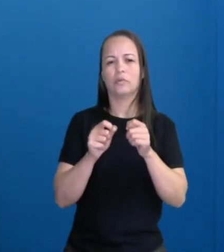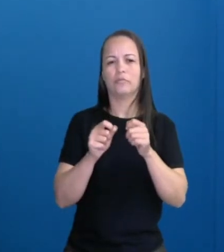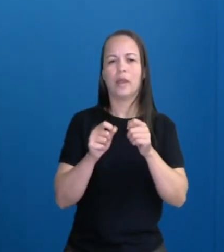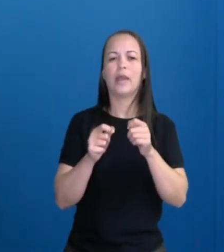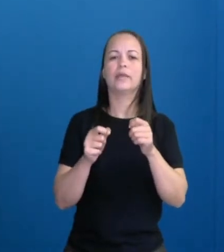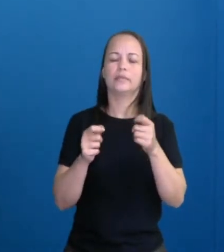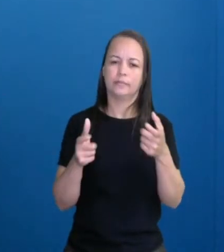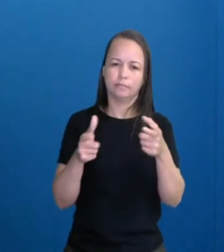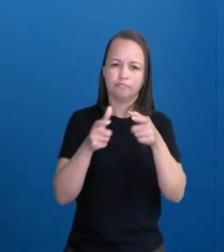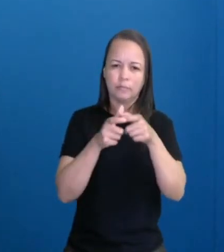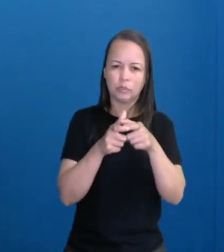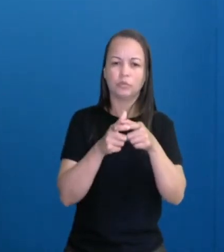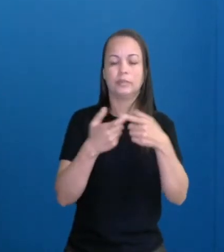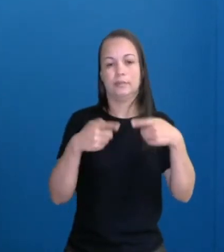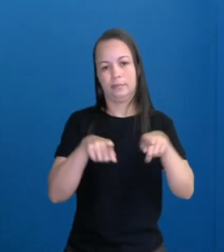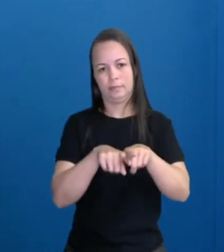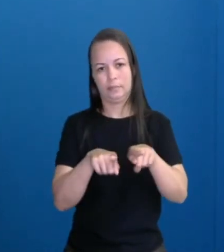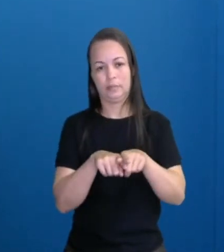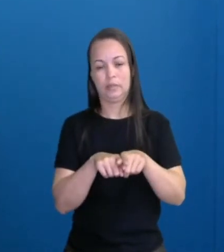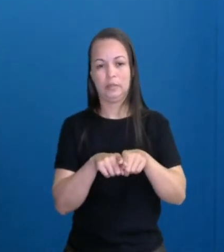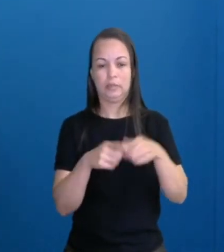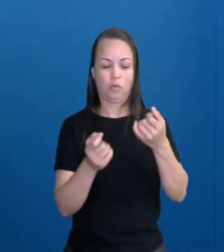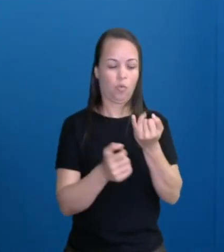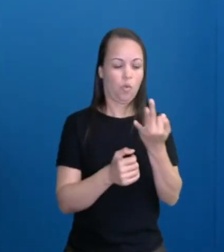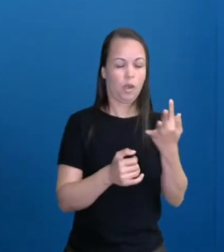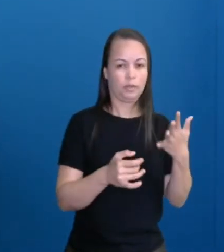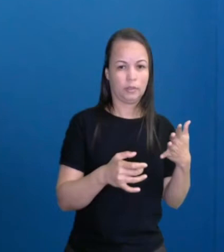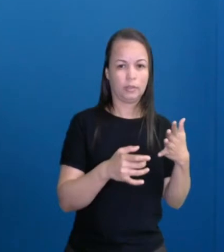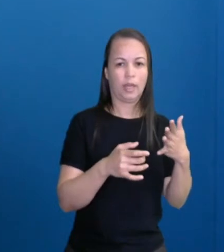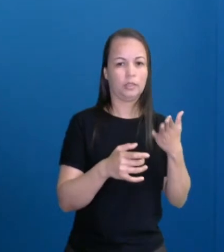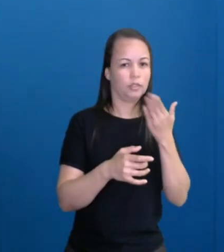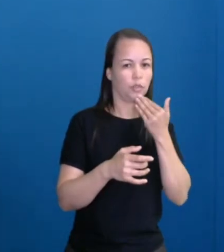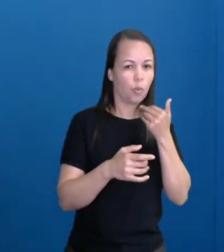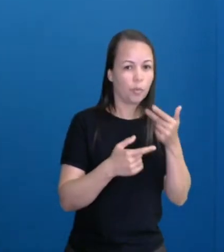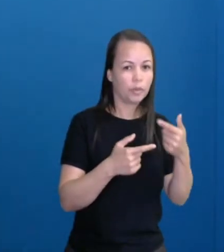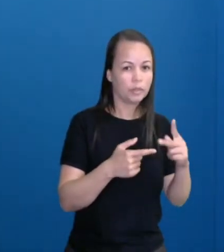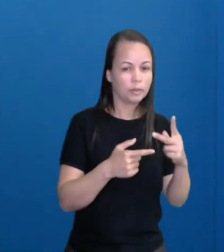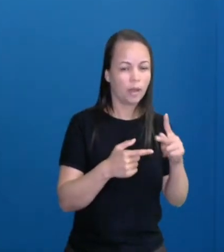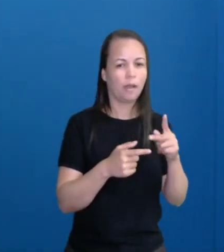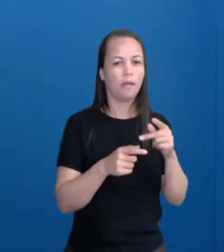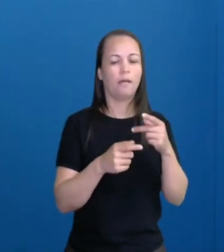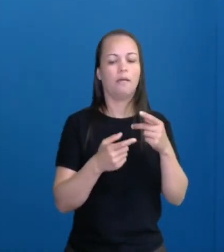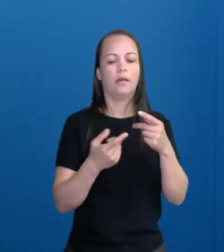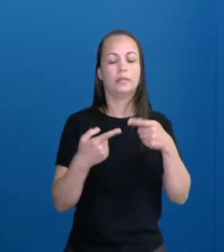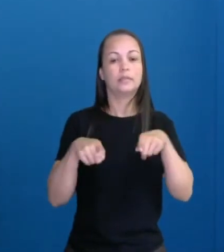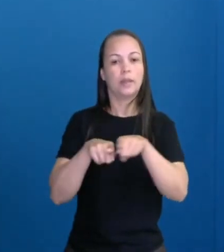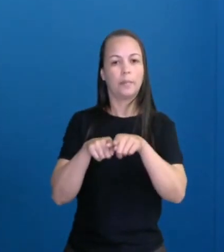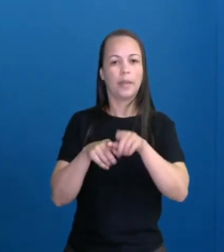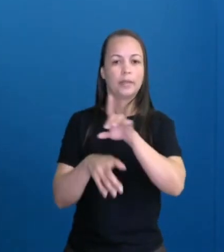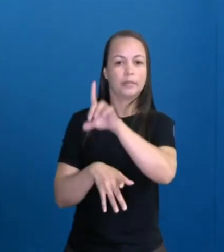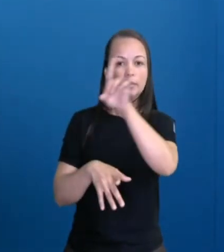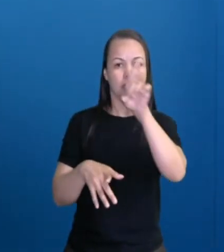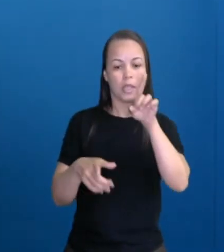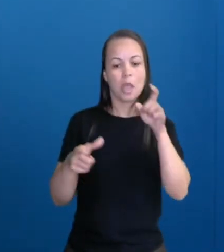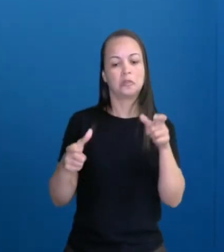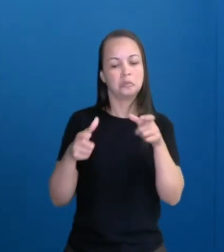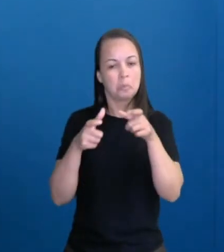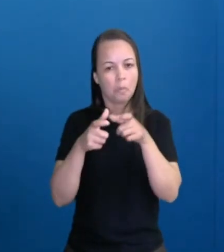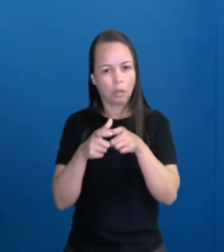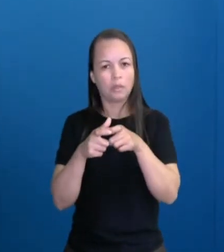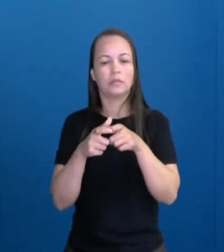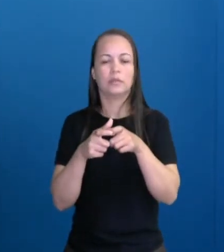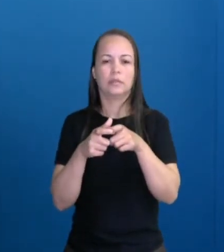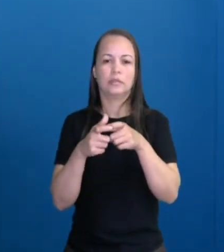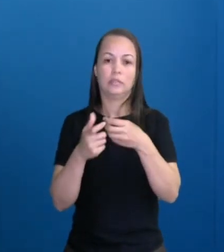vai diminuir. Se vai diminuindo a quantidade de comidas, ele tende a ter menos dias, não é,